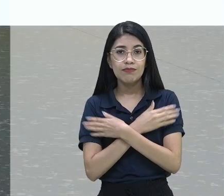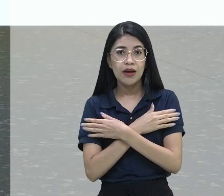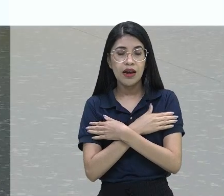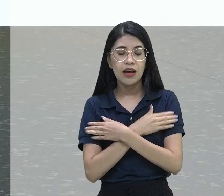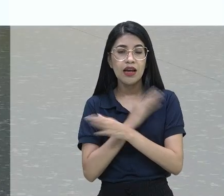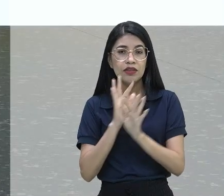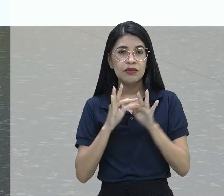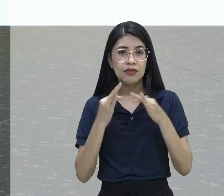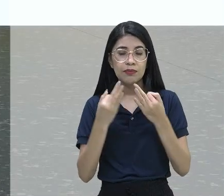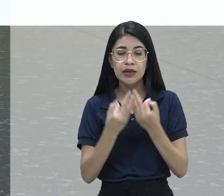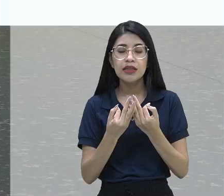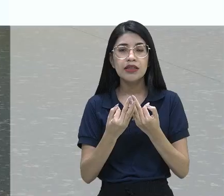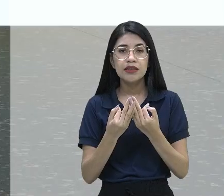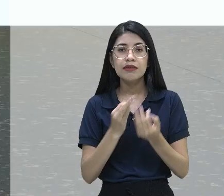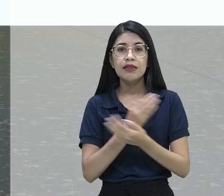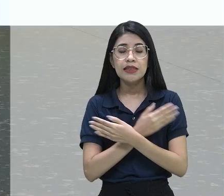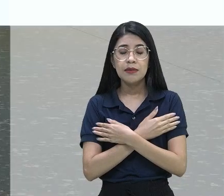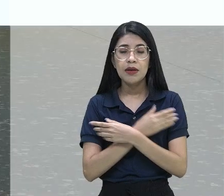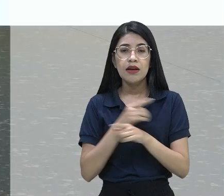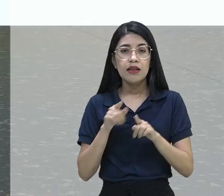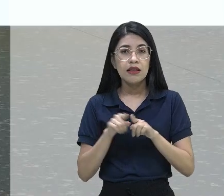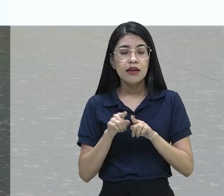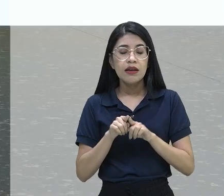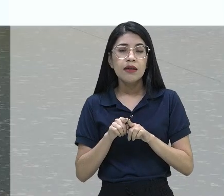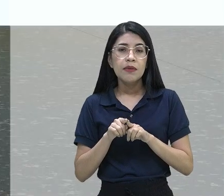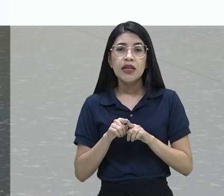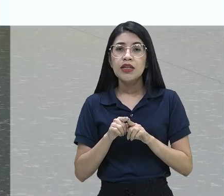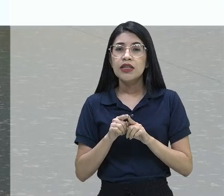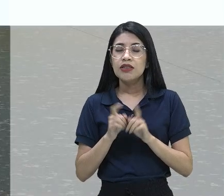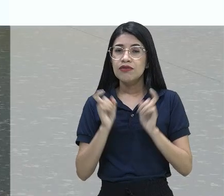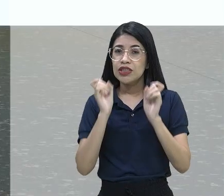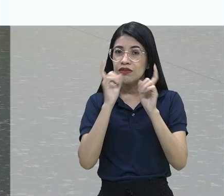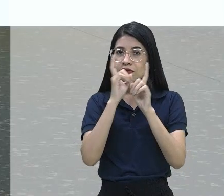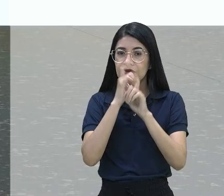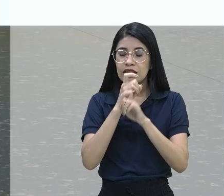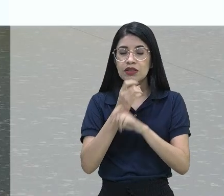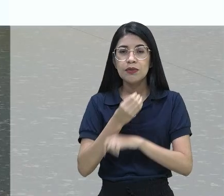comunidades pesqueiras, grandes dificuldades para as famílias